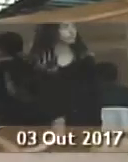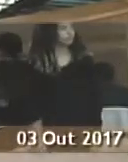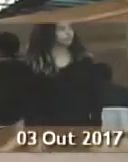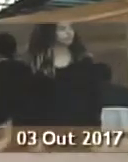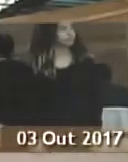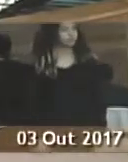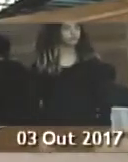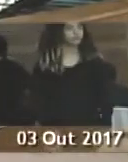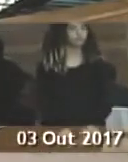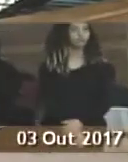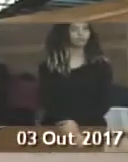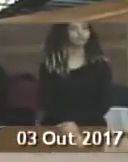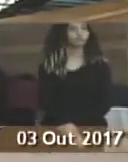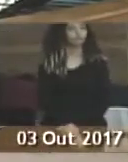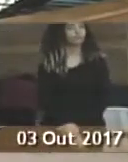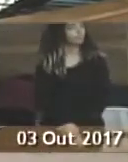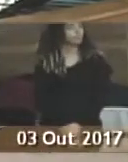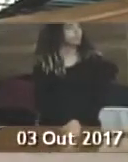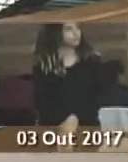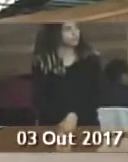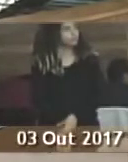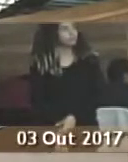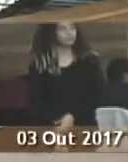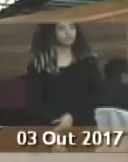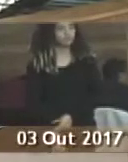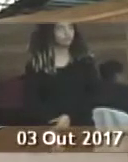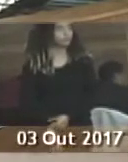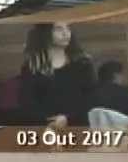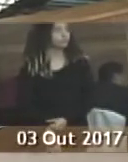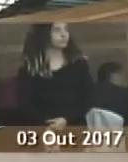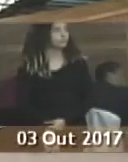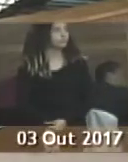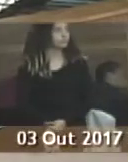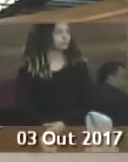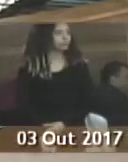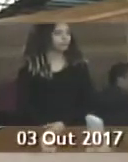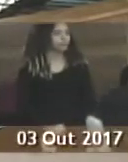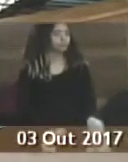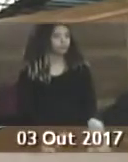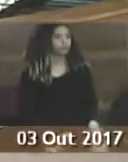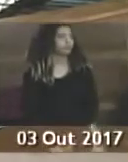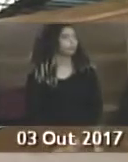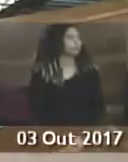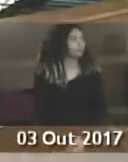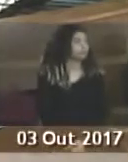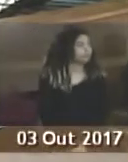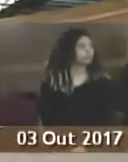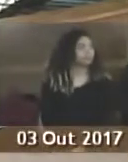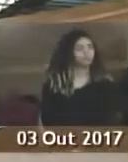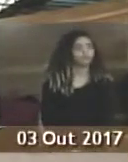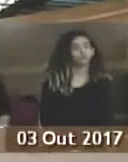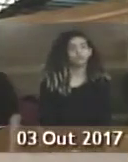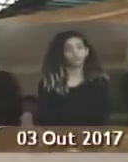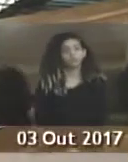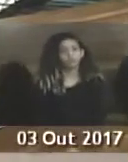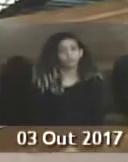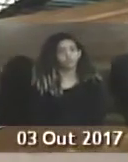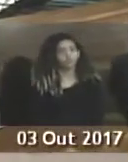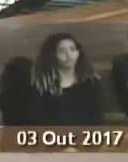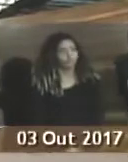número 43/17, concedendo a medalha do mérito Brasil dos Reis ao ilustríssimo senhor Luciano Araújo de Oliveira. Projeto de decreto legislativo